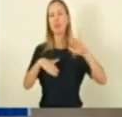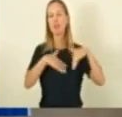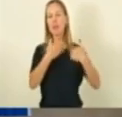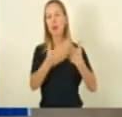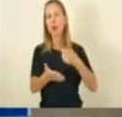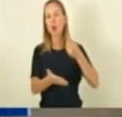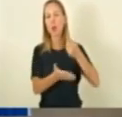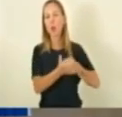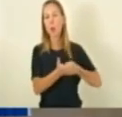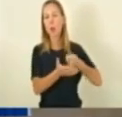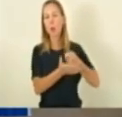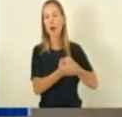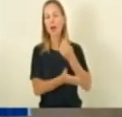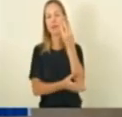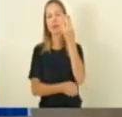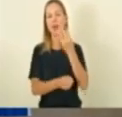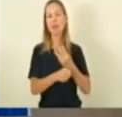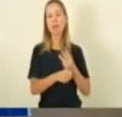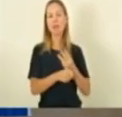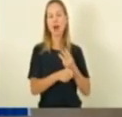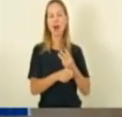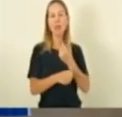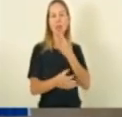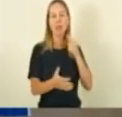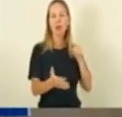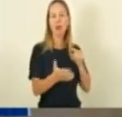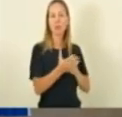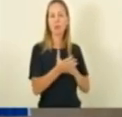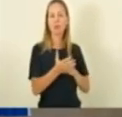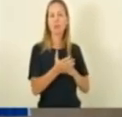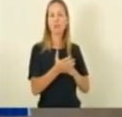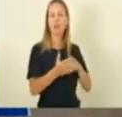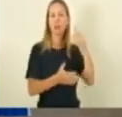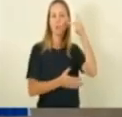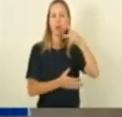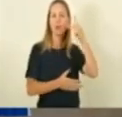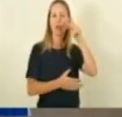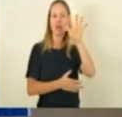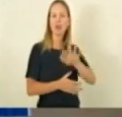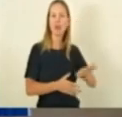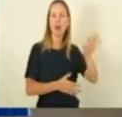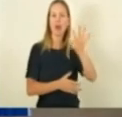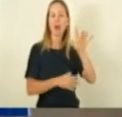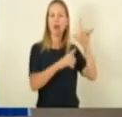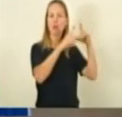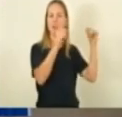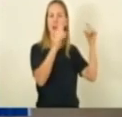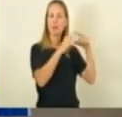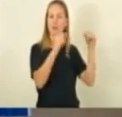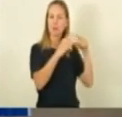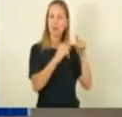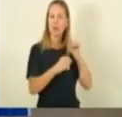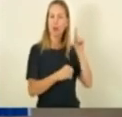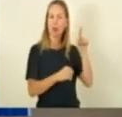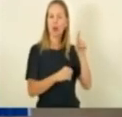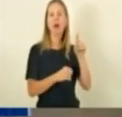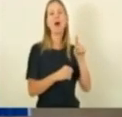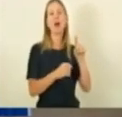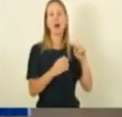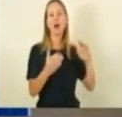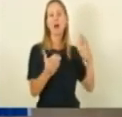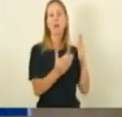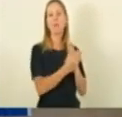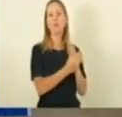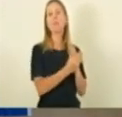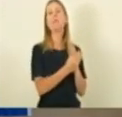luta, só depois de 3 anos de uma denúncia na Procuradoria-Geral da República em Brasília, e que isso virou uma ação de constitucionalidade, foi para a mão da